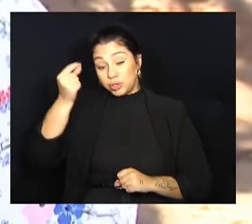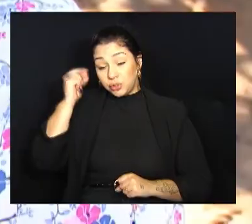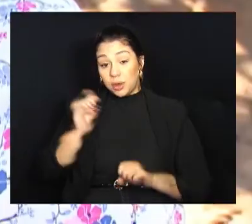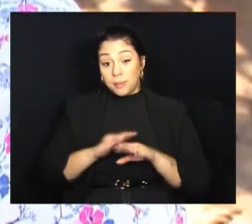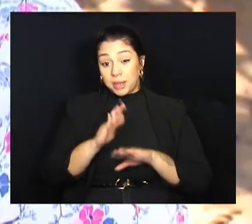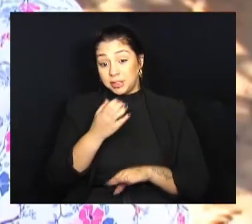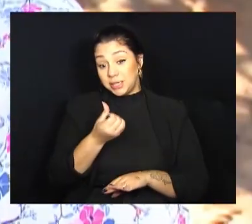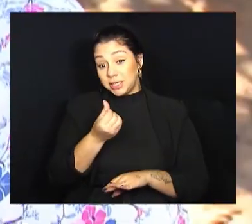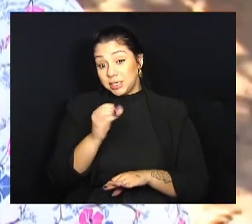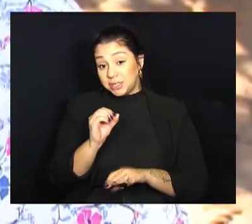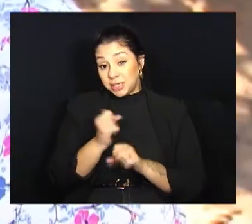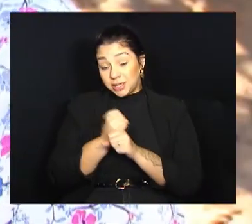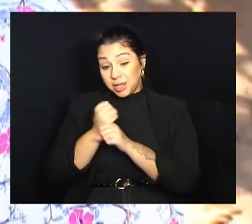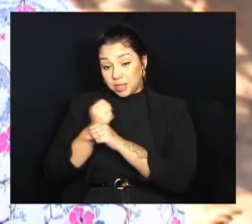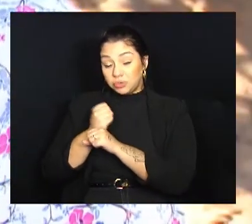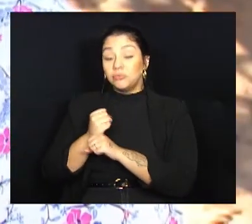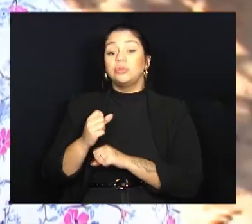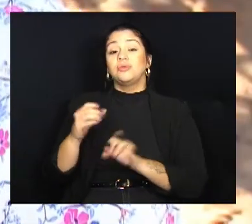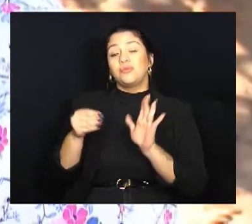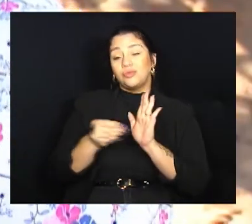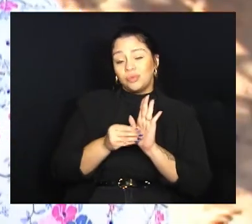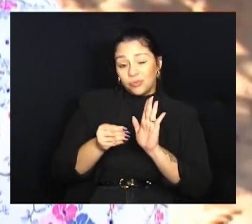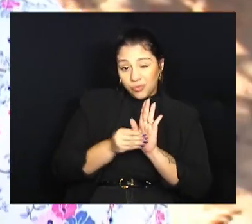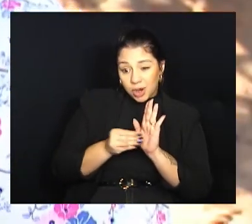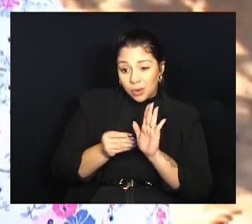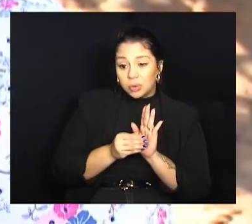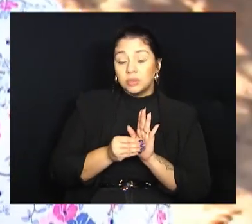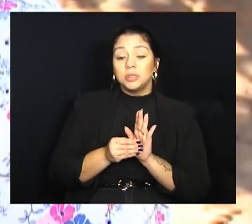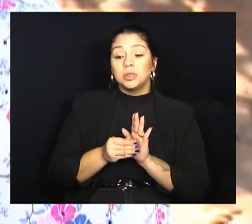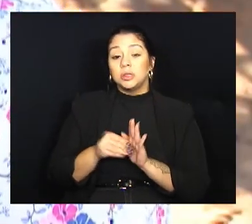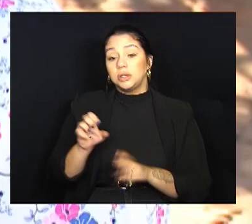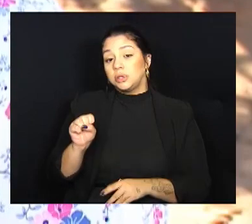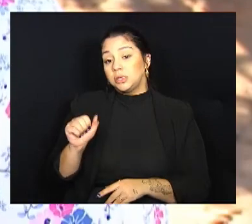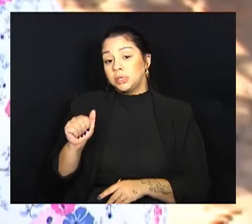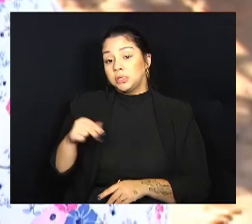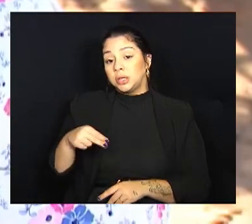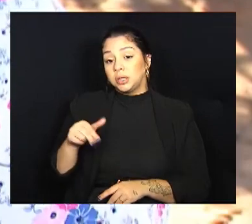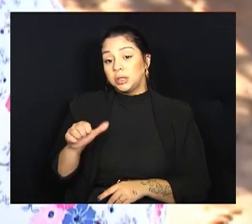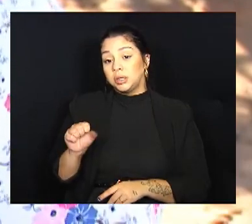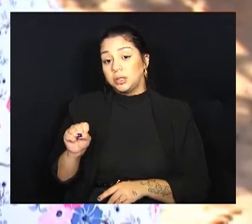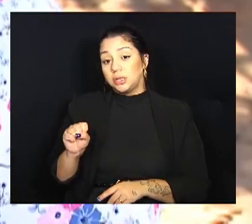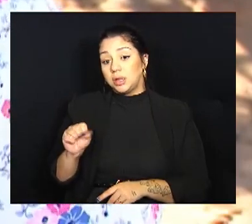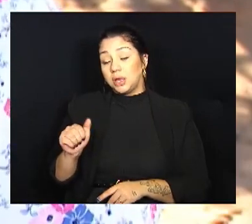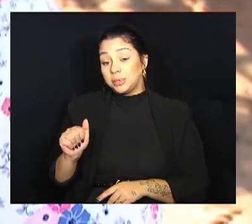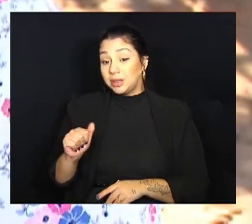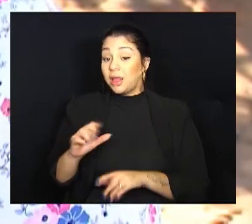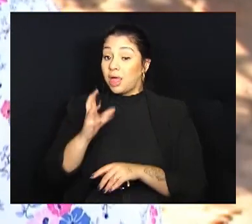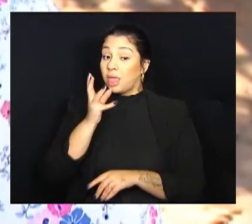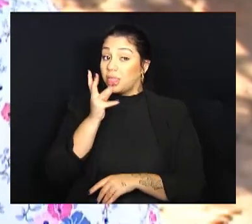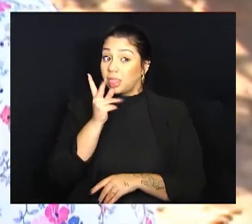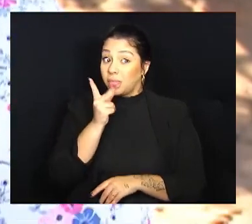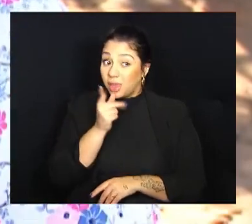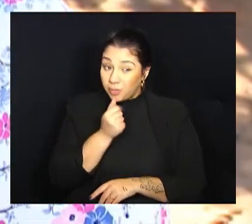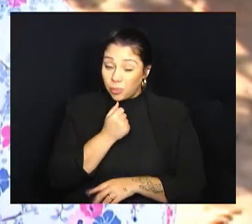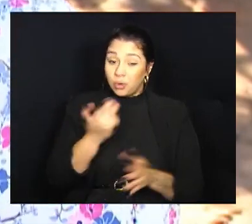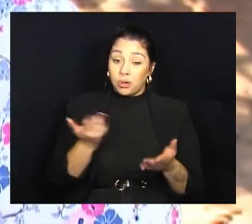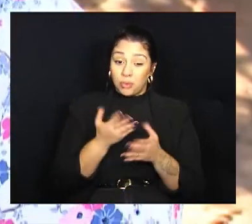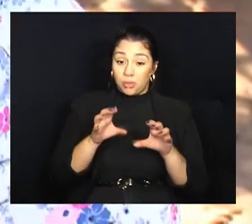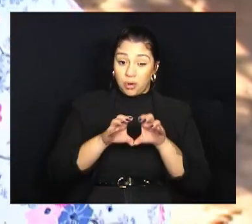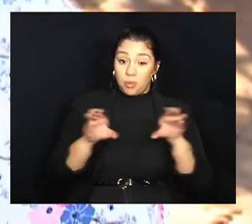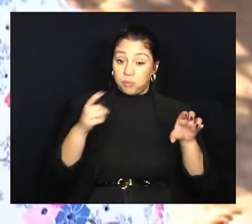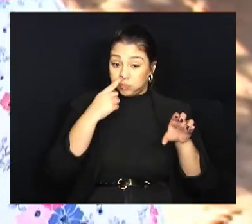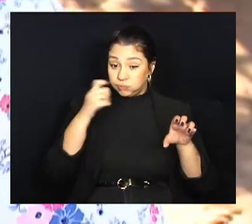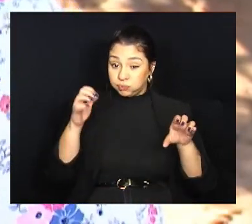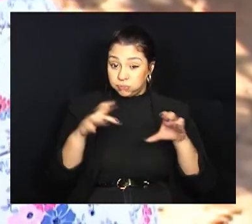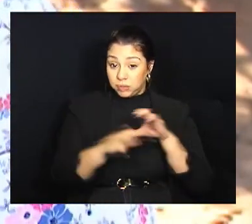60 anos. Eu acho que faz muita falta e a Sanasa está atrasada com a nossa rede de esgoto. E espero, agora tenho